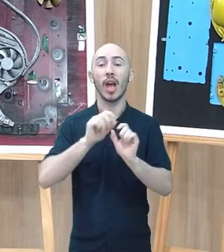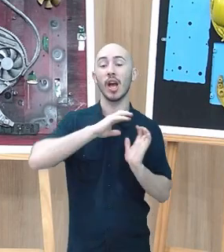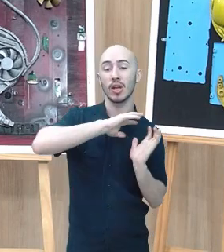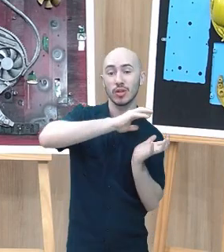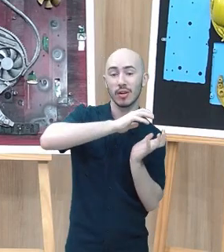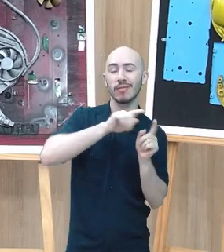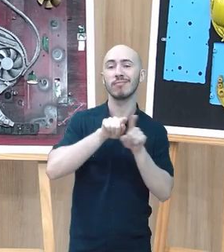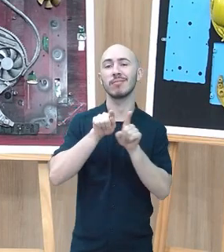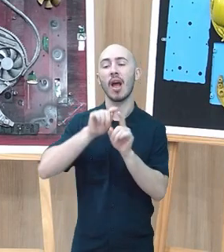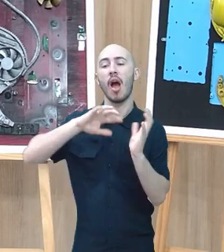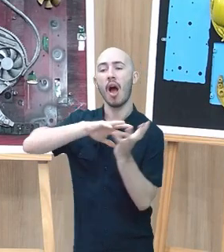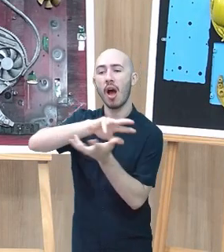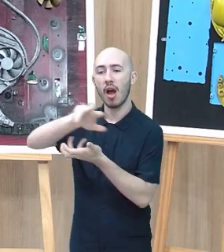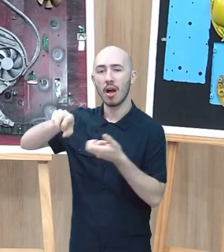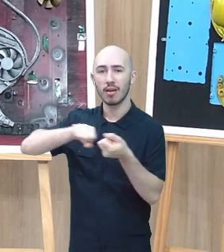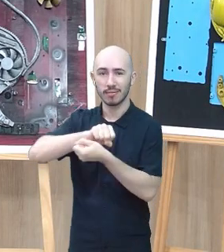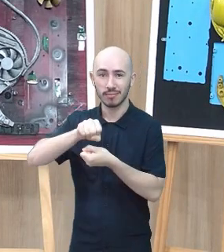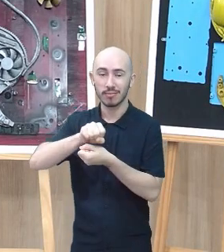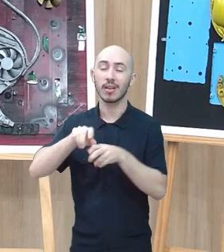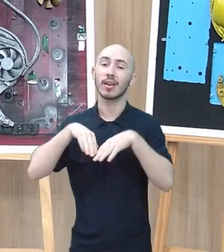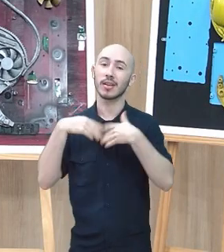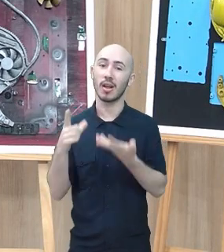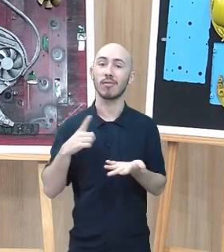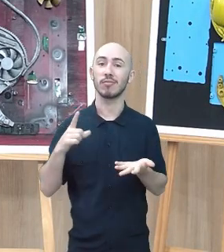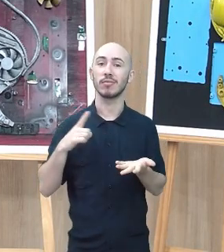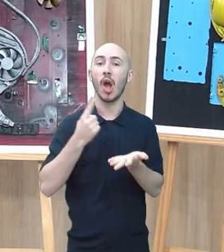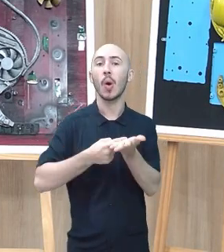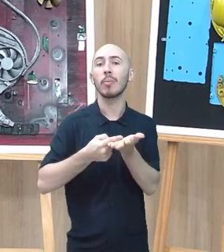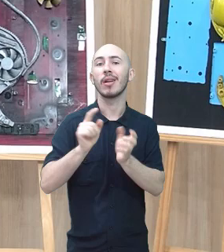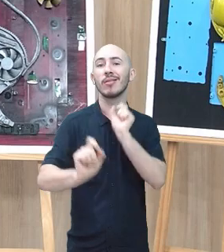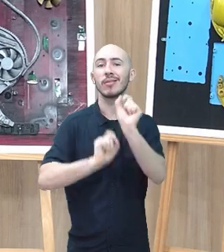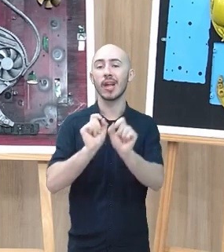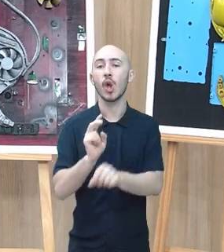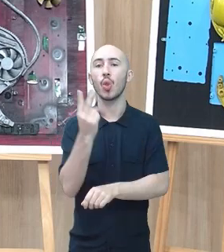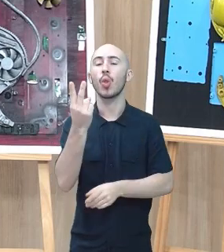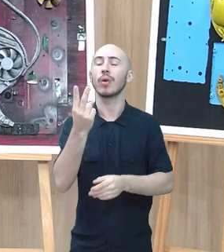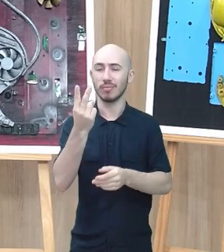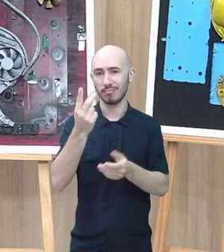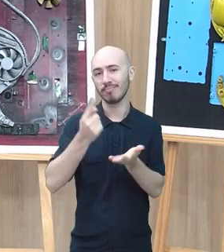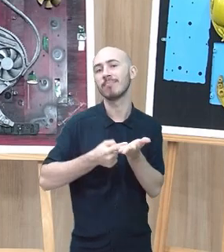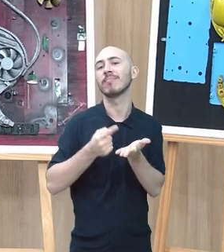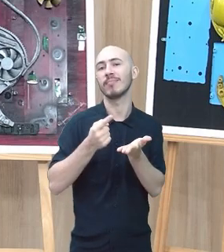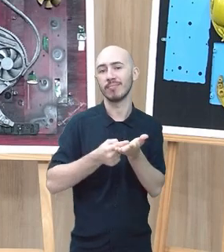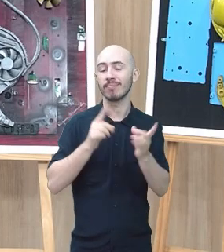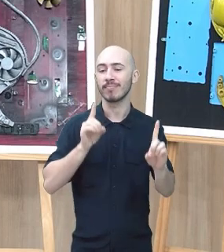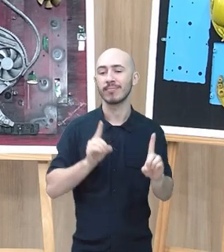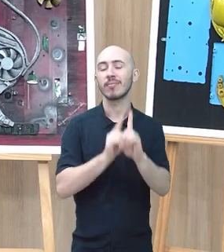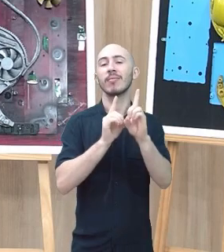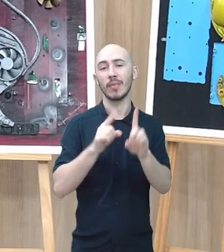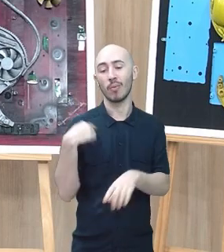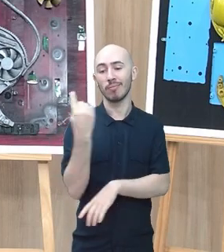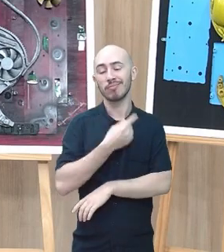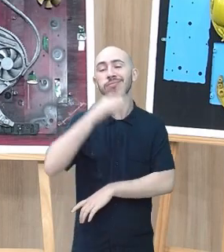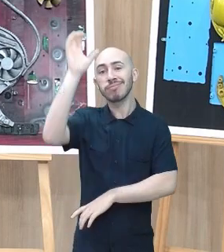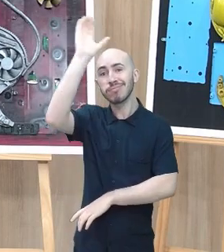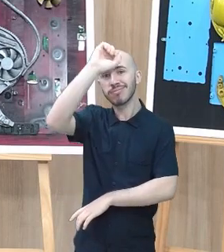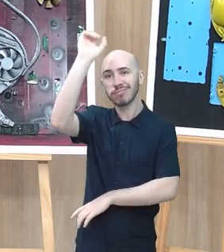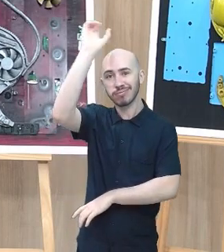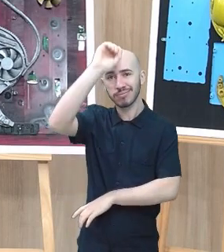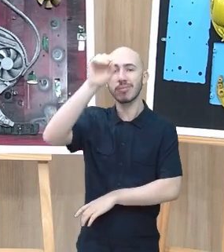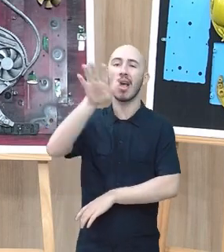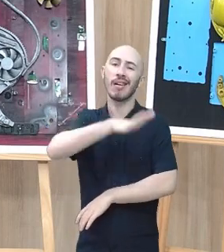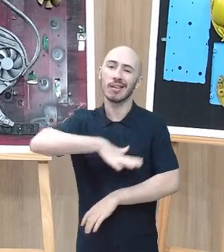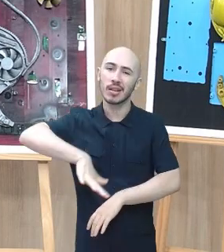ter sempre um encontro marcado, né? 2 encontros marcados, tanto para a gente aprender um pouco mais de Geografia